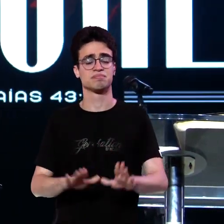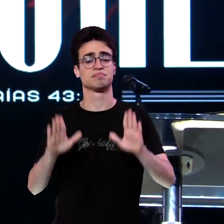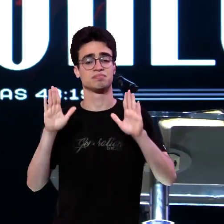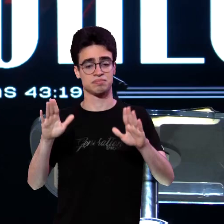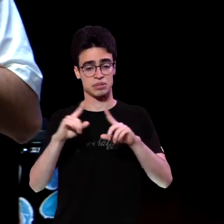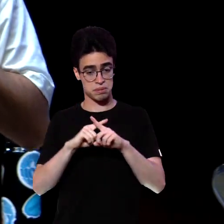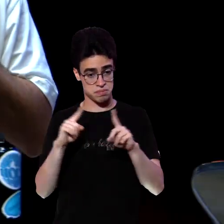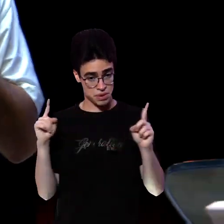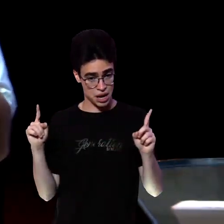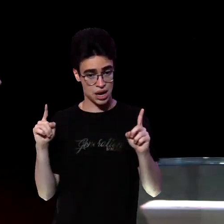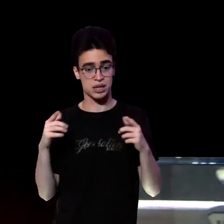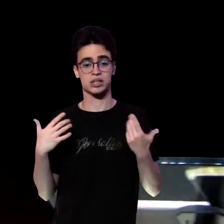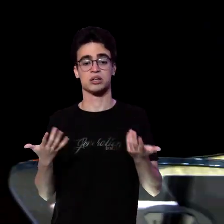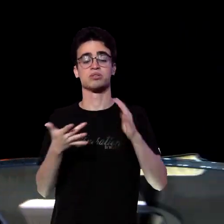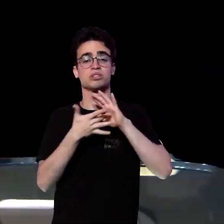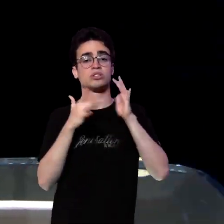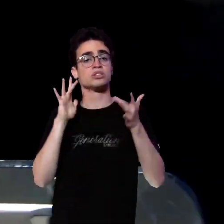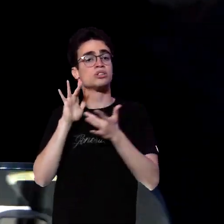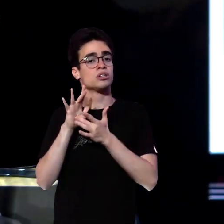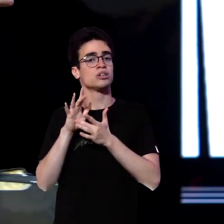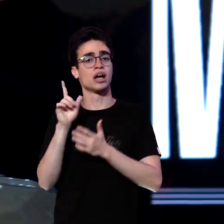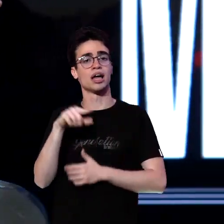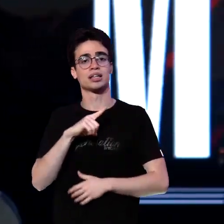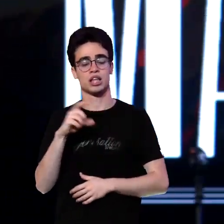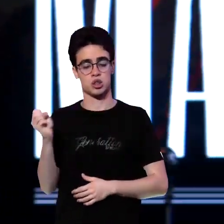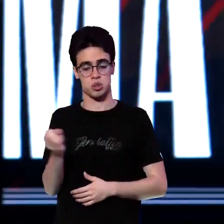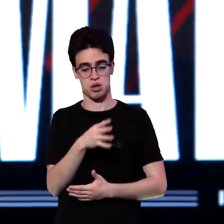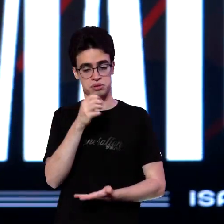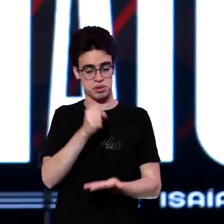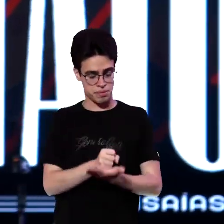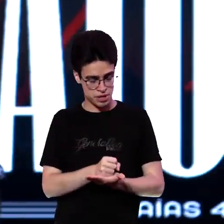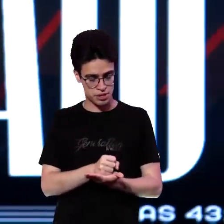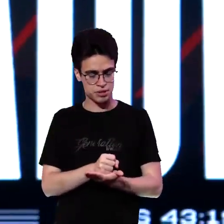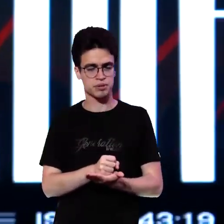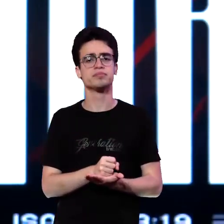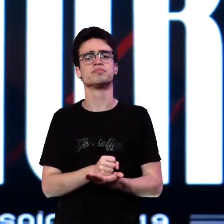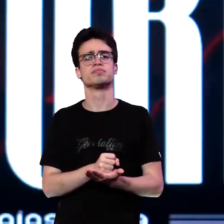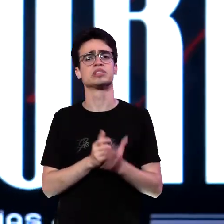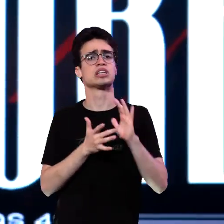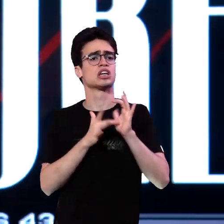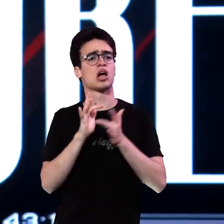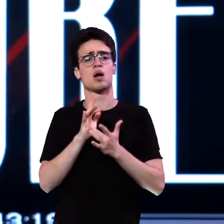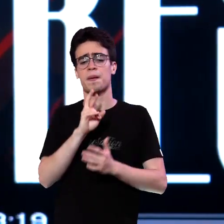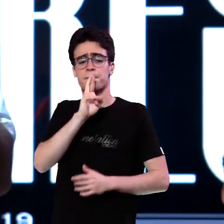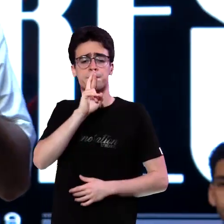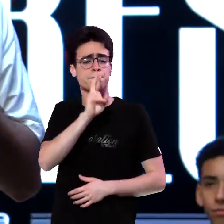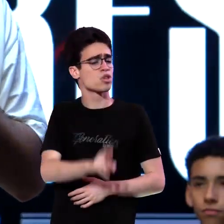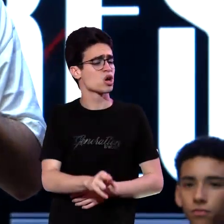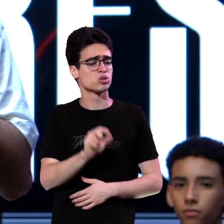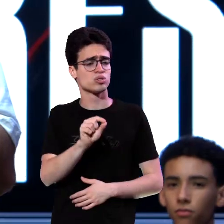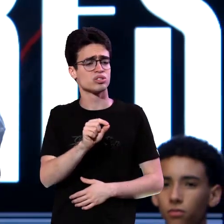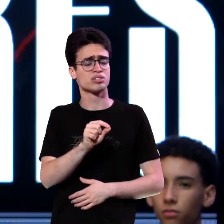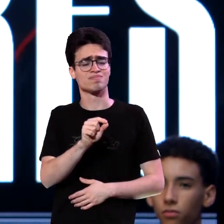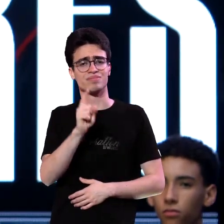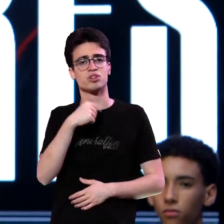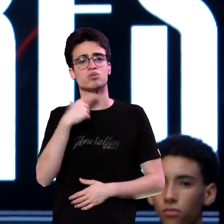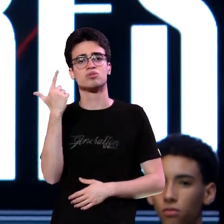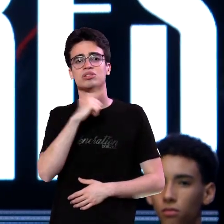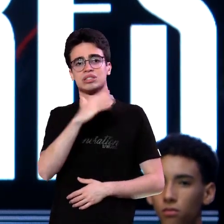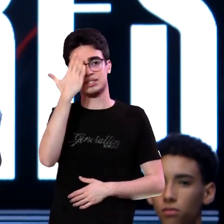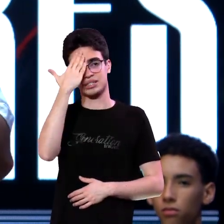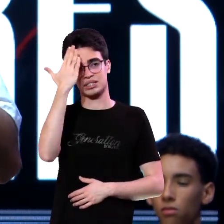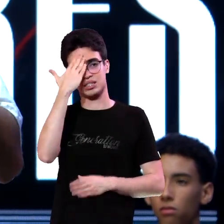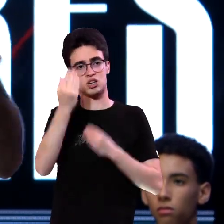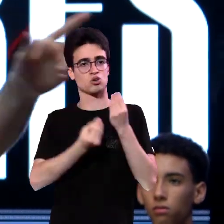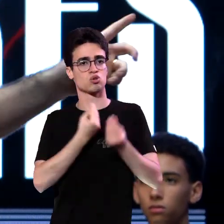Mas Jesus, no Novo Testamento, traz uma resposta que me ajuda a entender o sofrimento desse